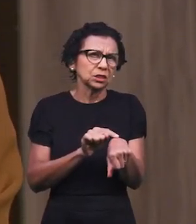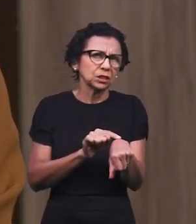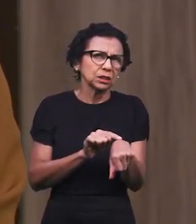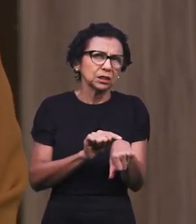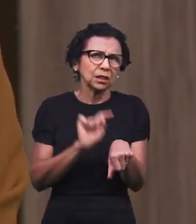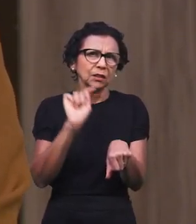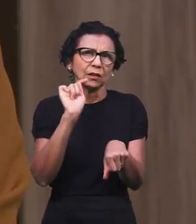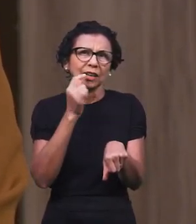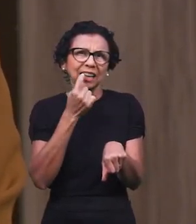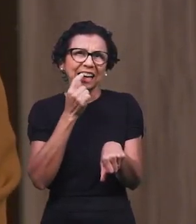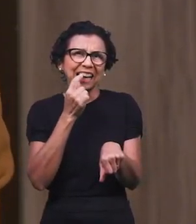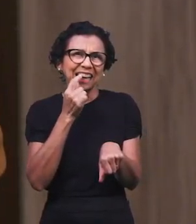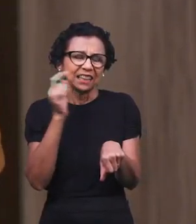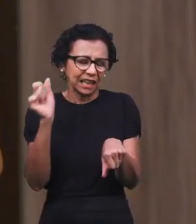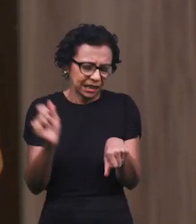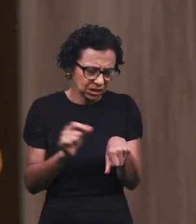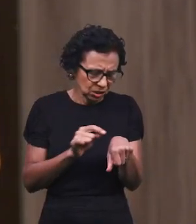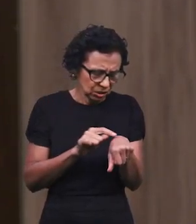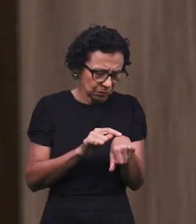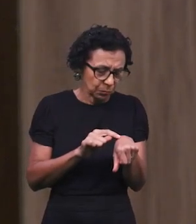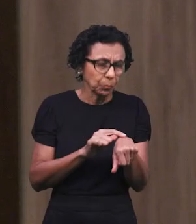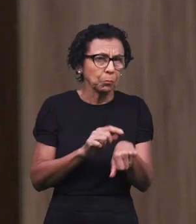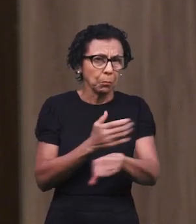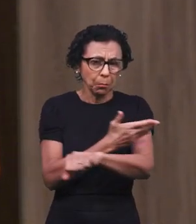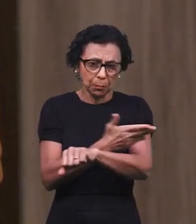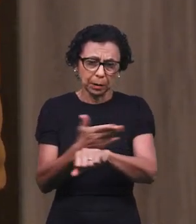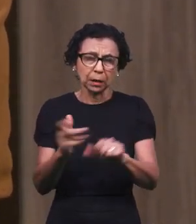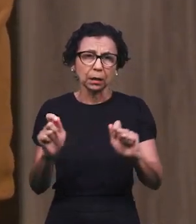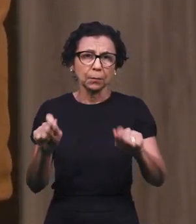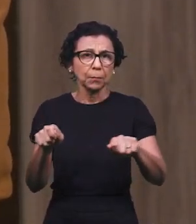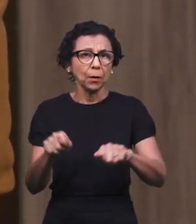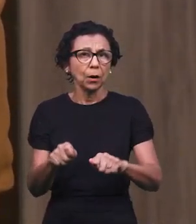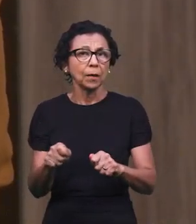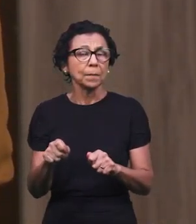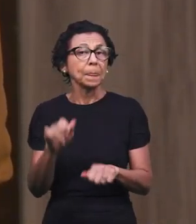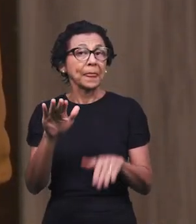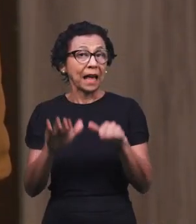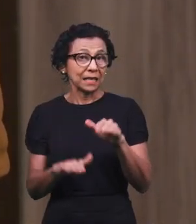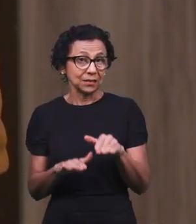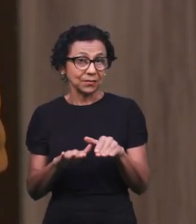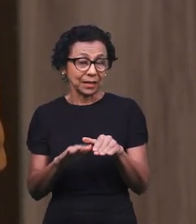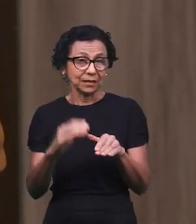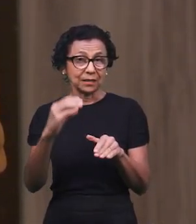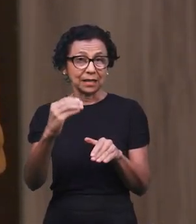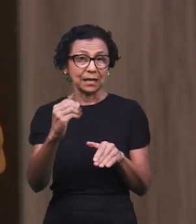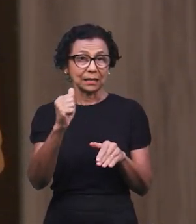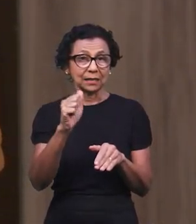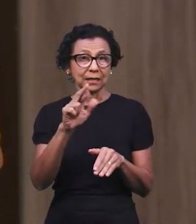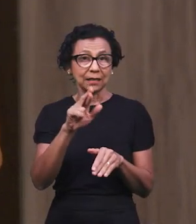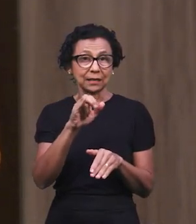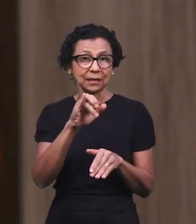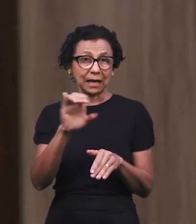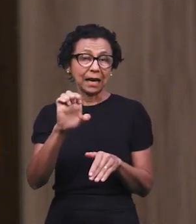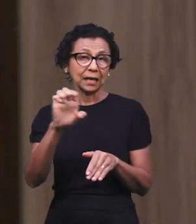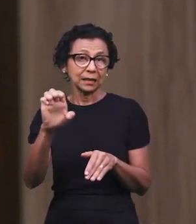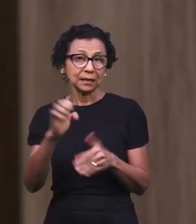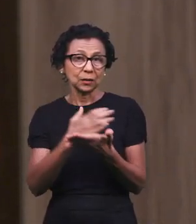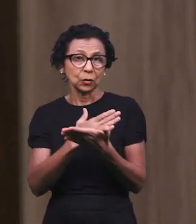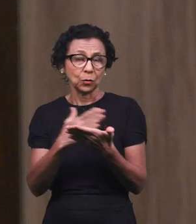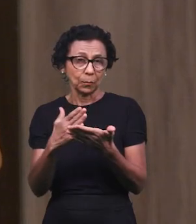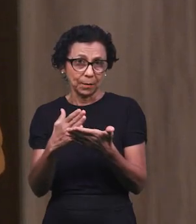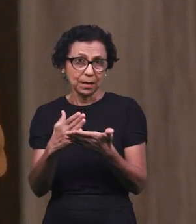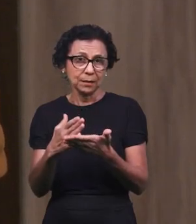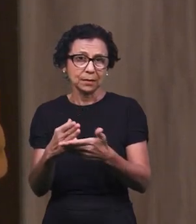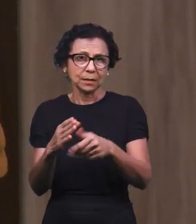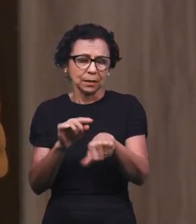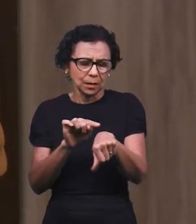não precisa ser uma manchinha preta, sabia? Às vezes a cárie, ela começa com uma mancha branca. Isso aí. Então, se você percebeu, tem alguma coisa diferente, olha, doutor,